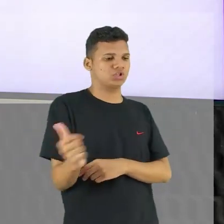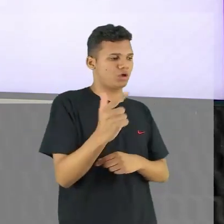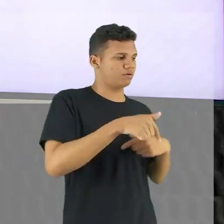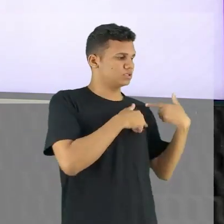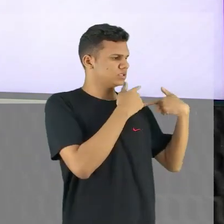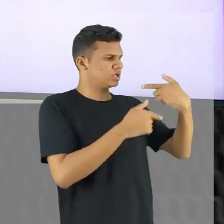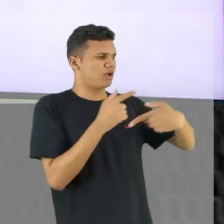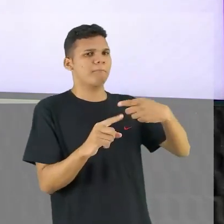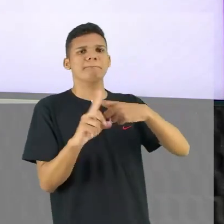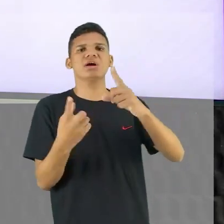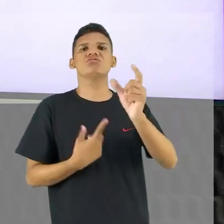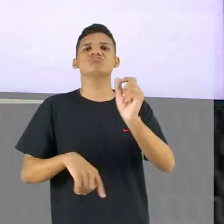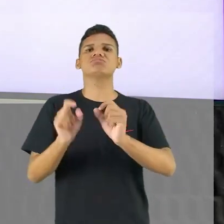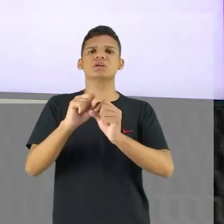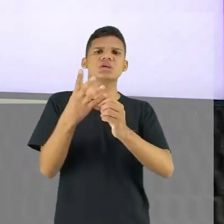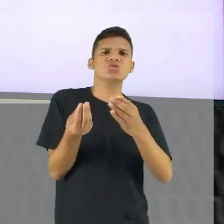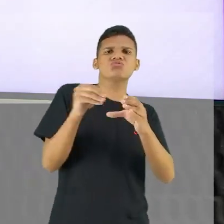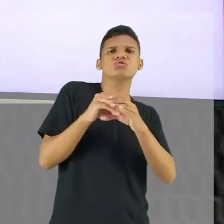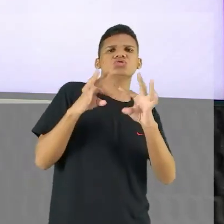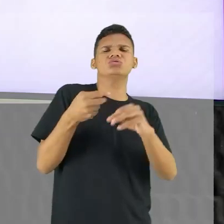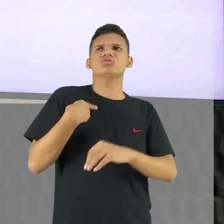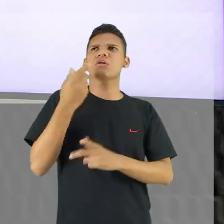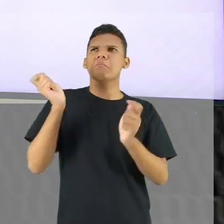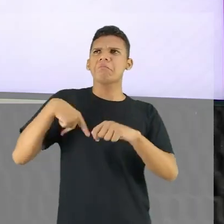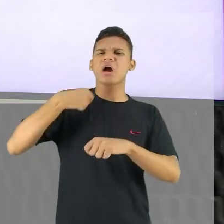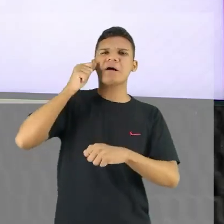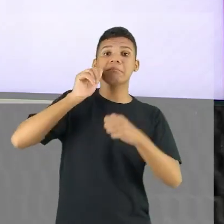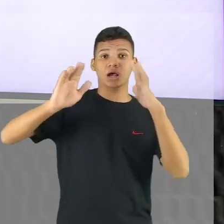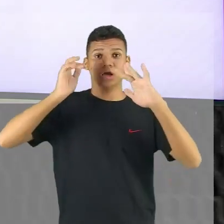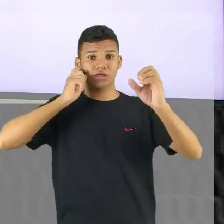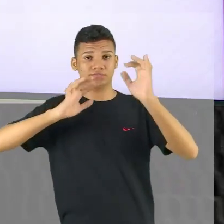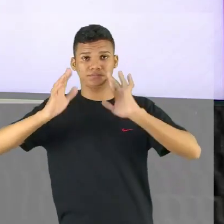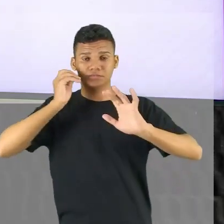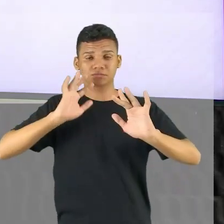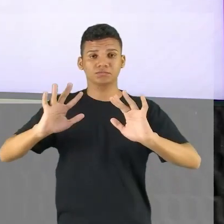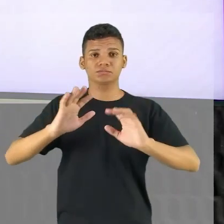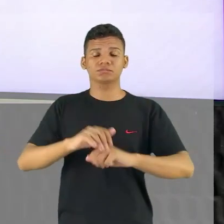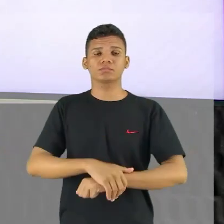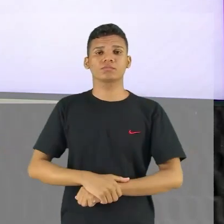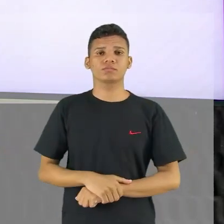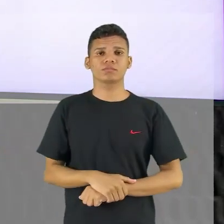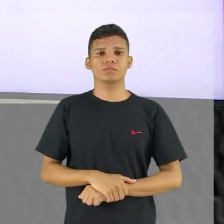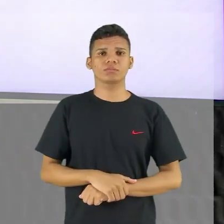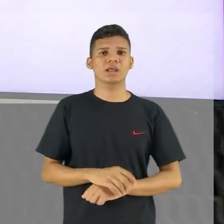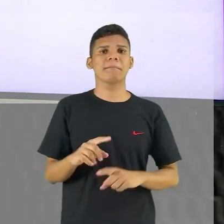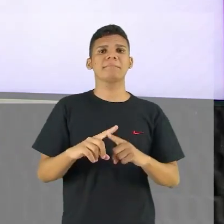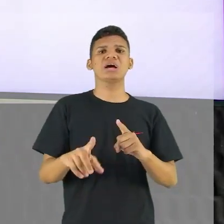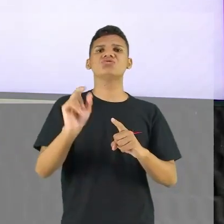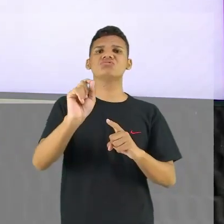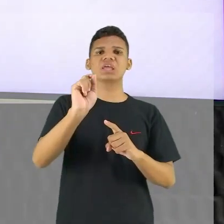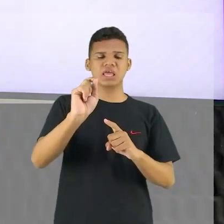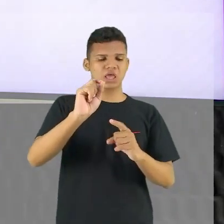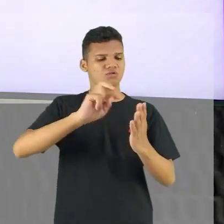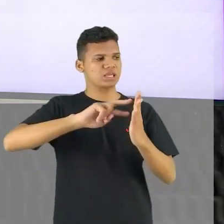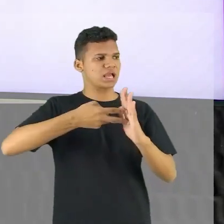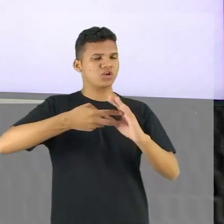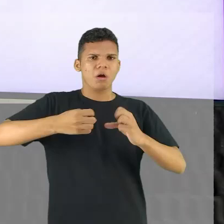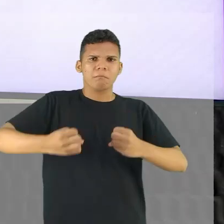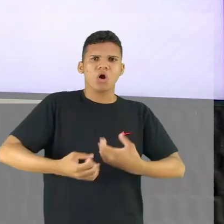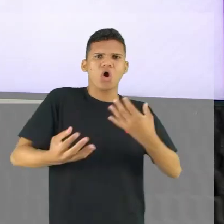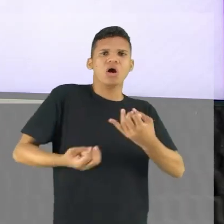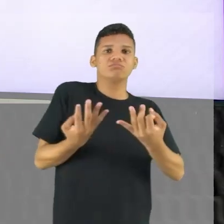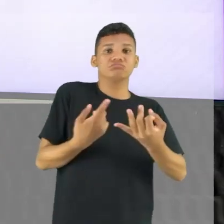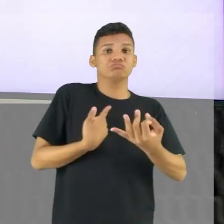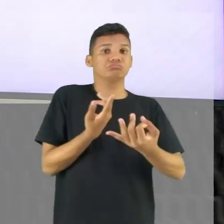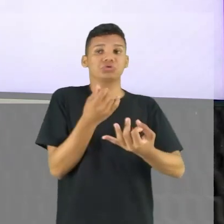inclui tudo o que você possa imaginar. You name it, we got it society. Aqui é uma expressão. Então, você diz o que